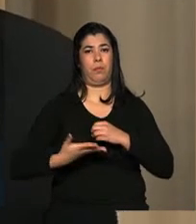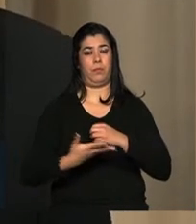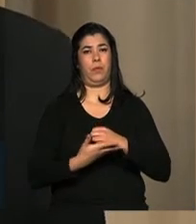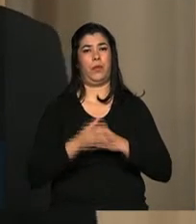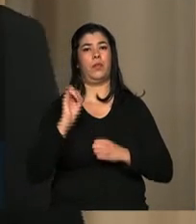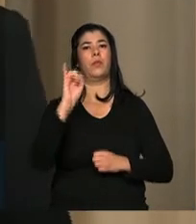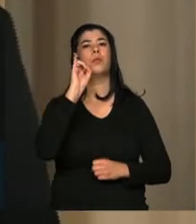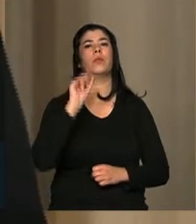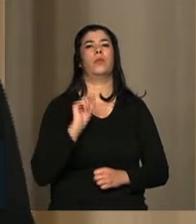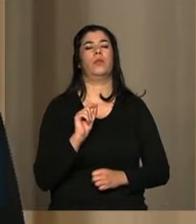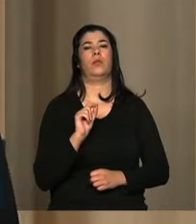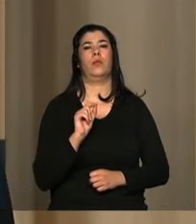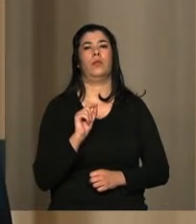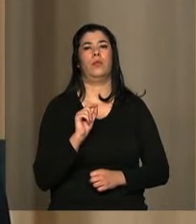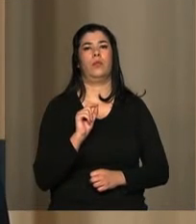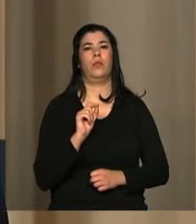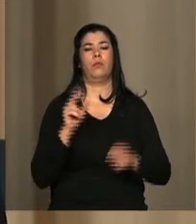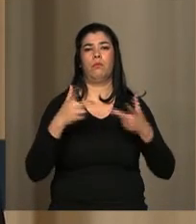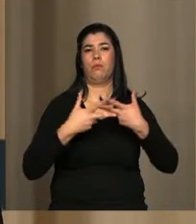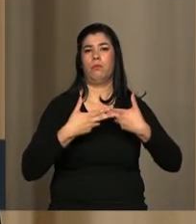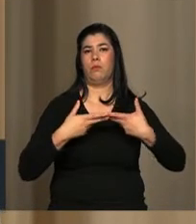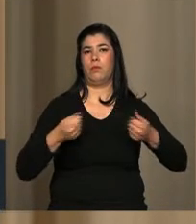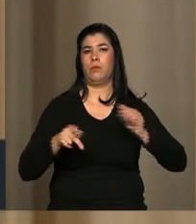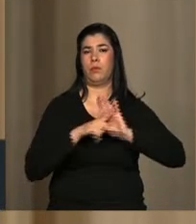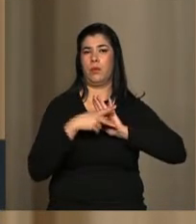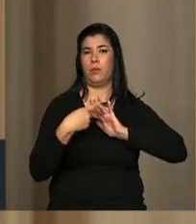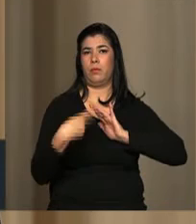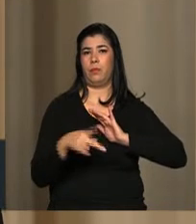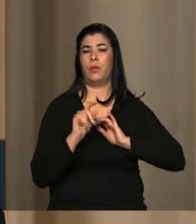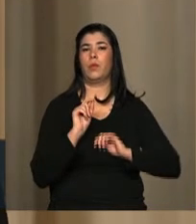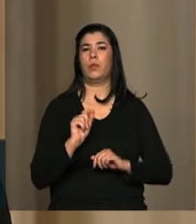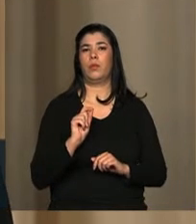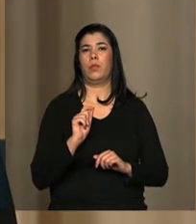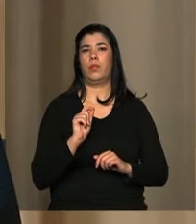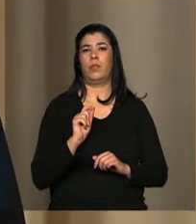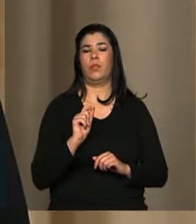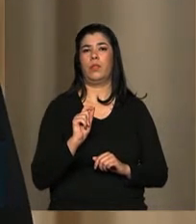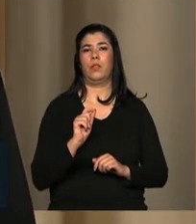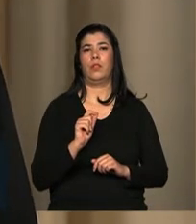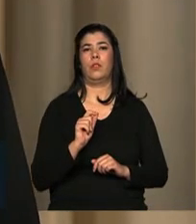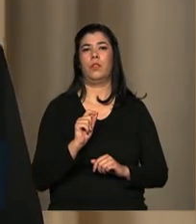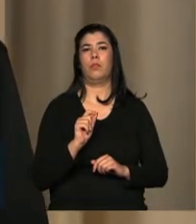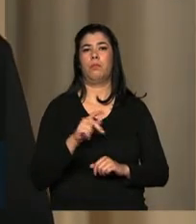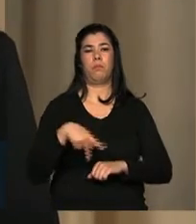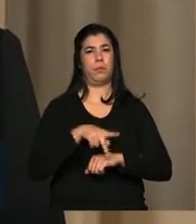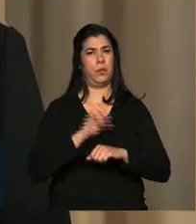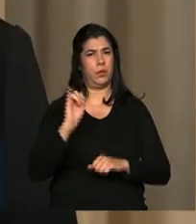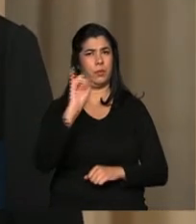fundamental a característica de sermos grandes países